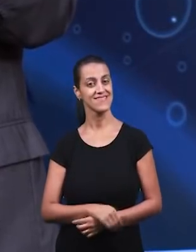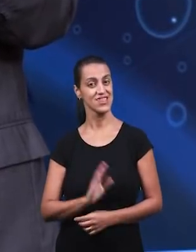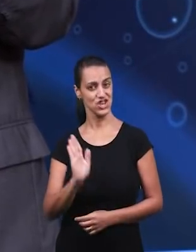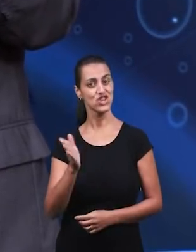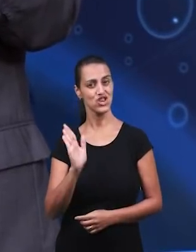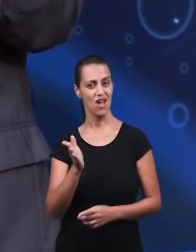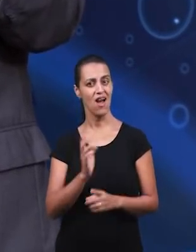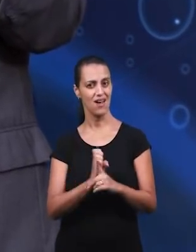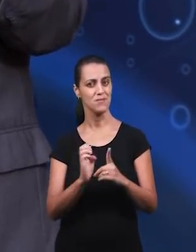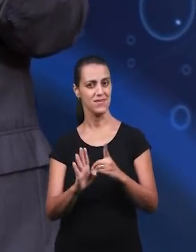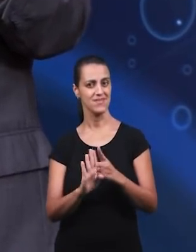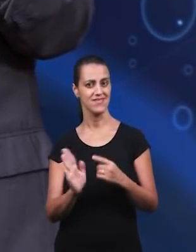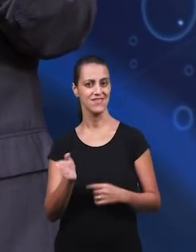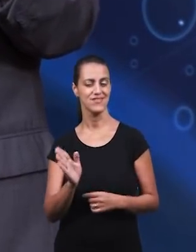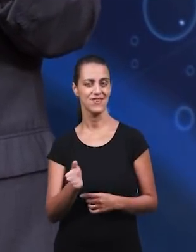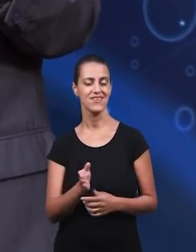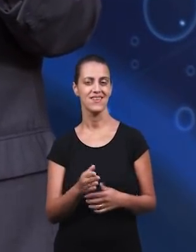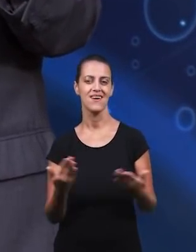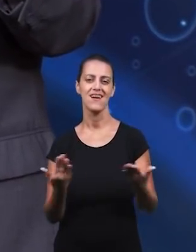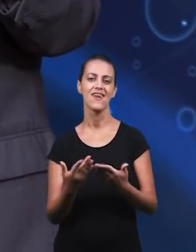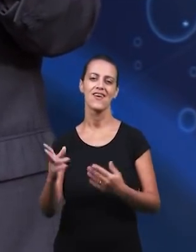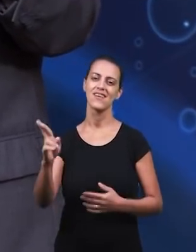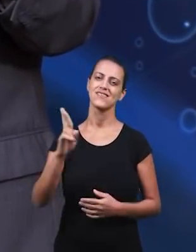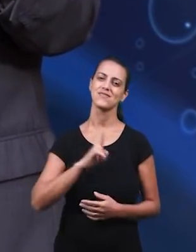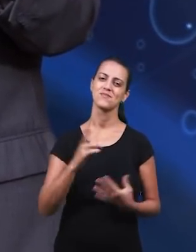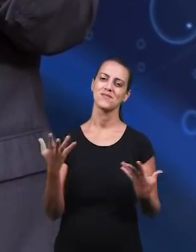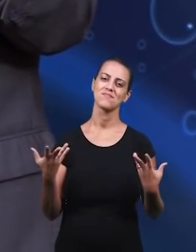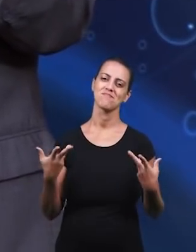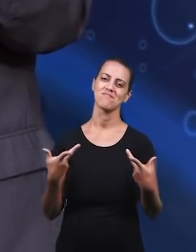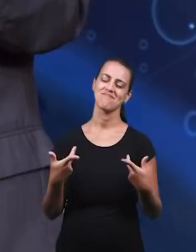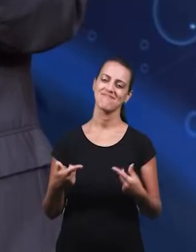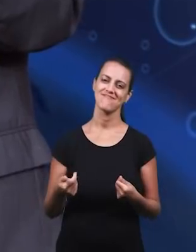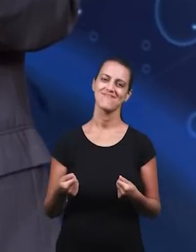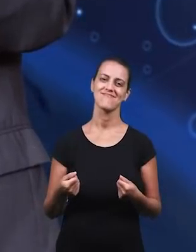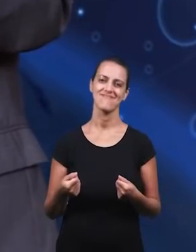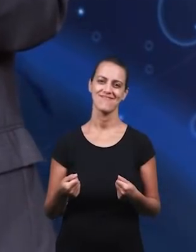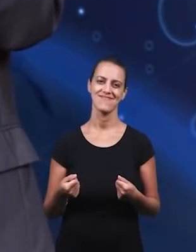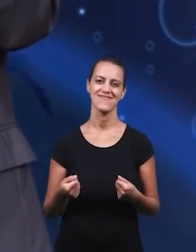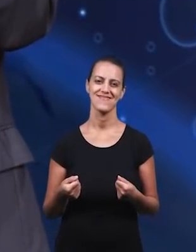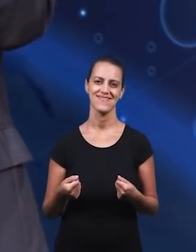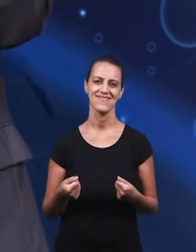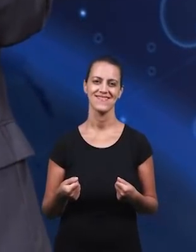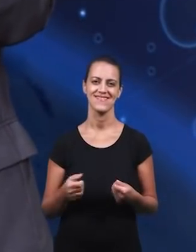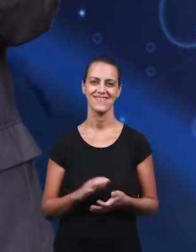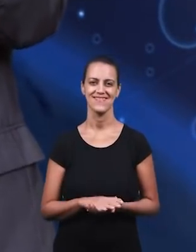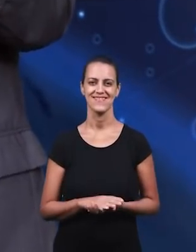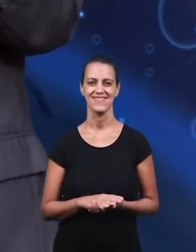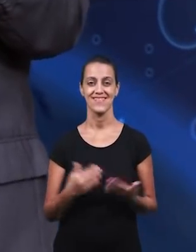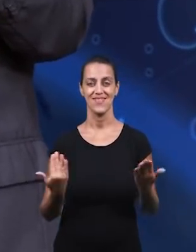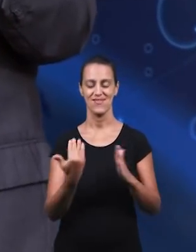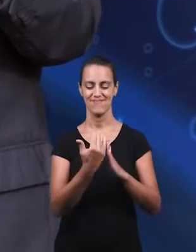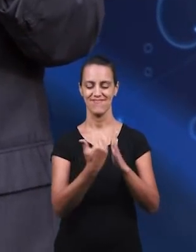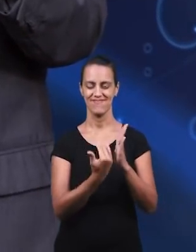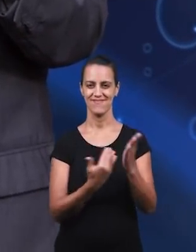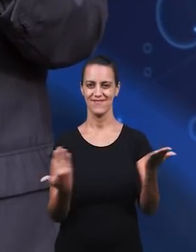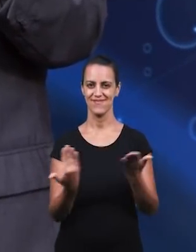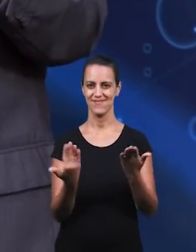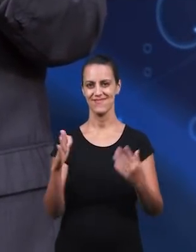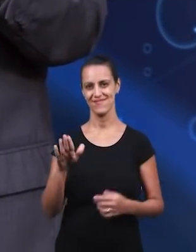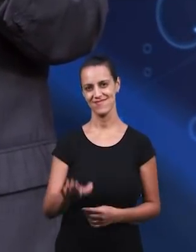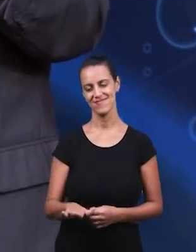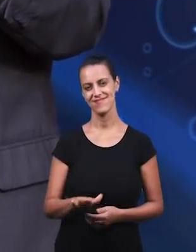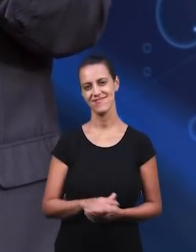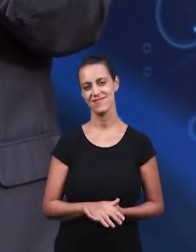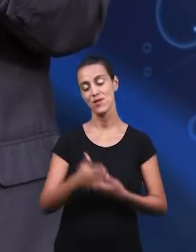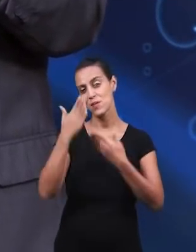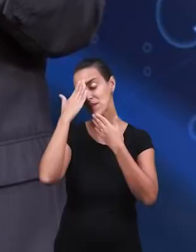tivemos a Escola Bíblica, e agora darem essa resposta tão maravilhosa para a nossa programação desta tarde. Obrigado